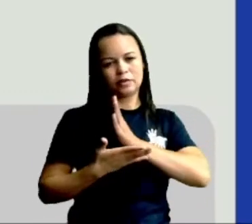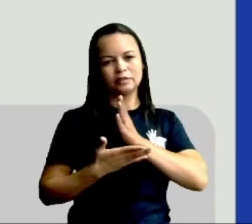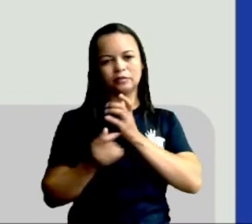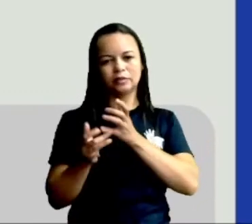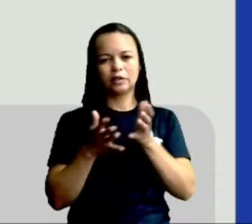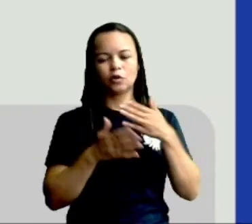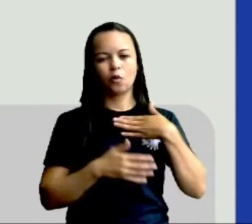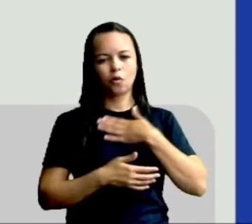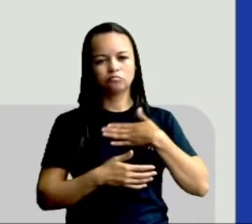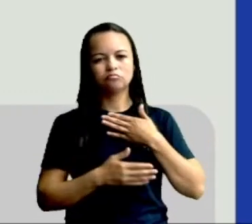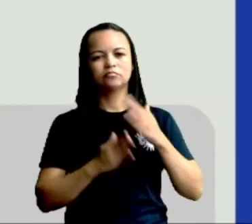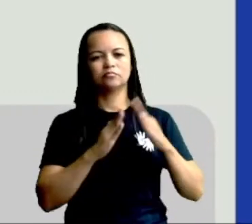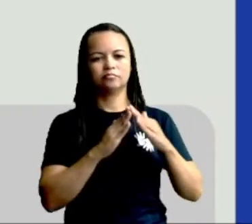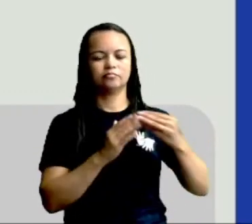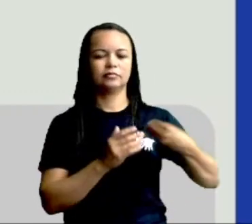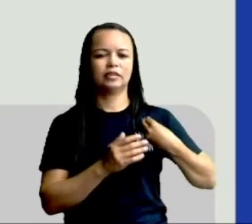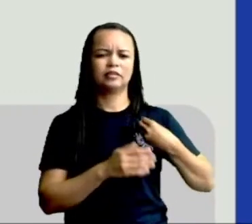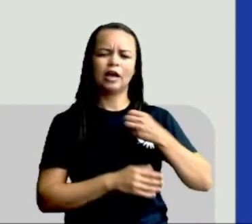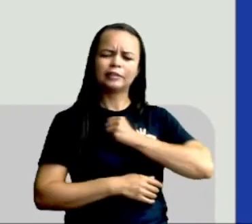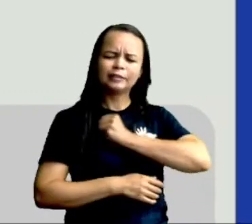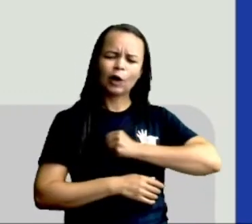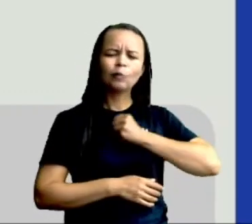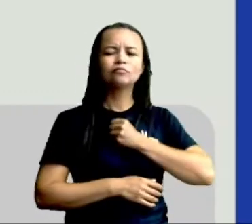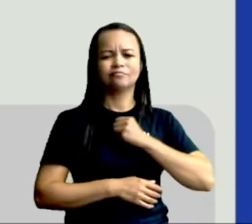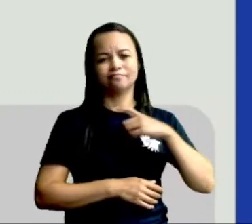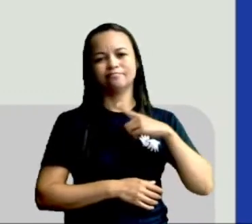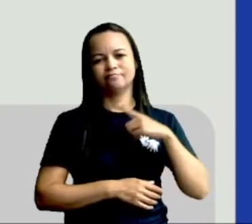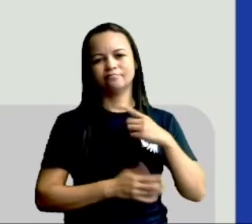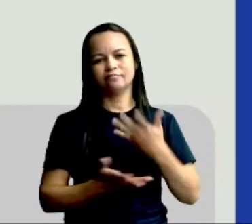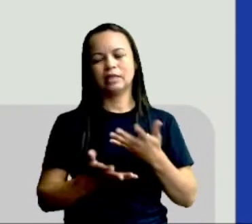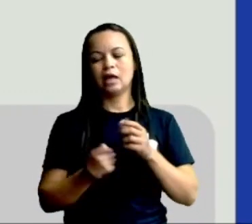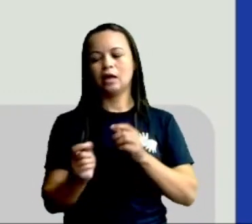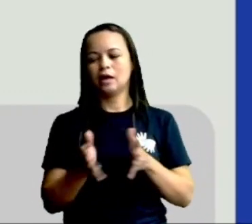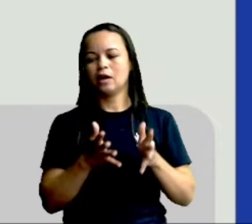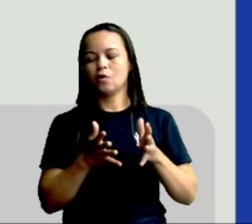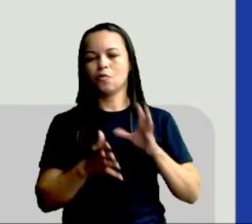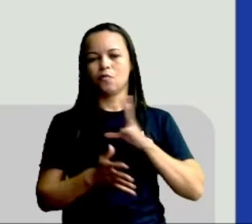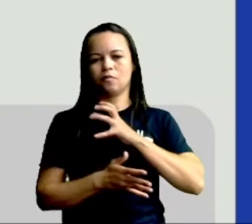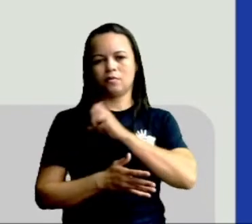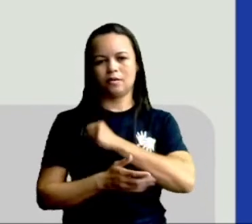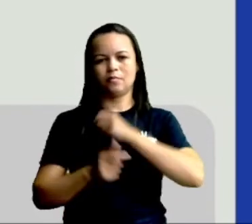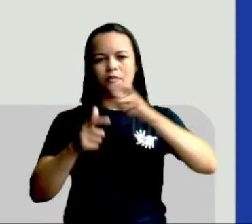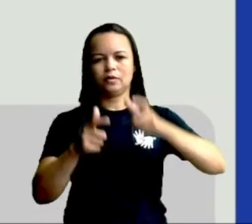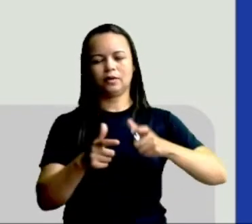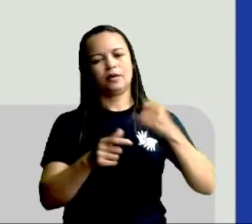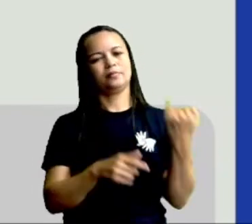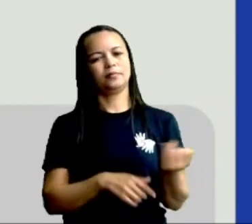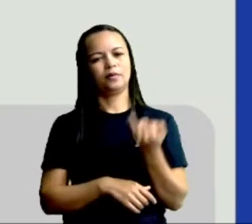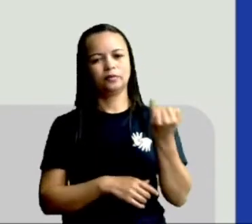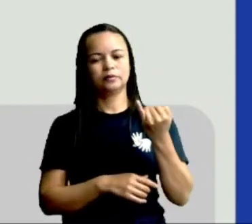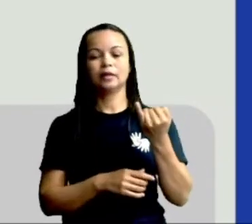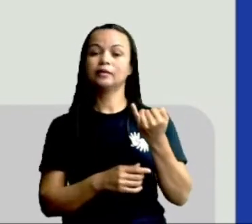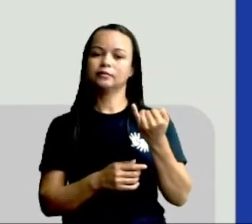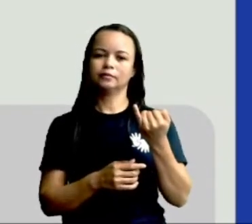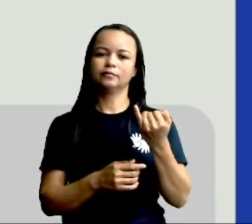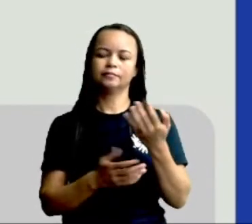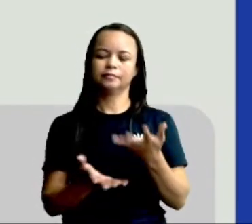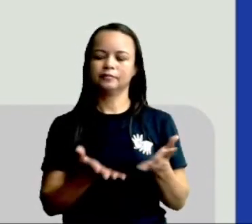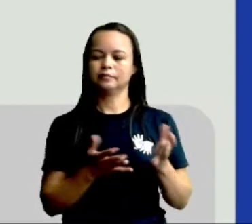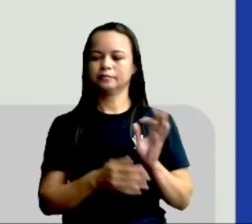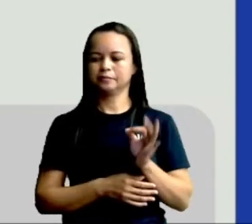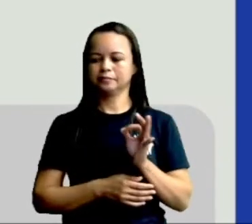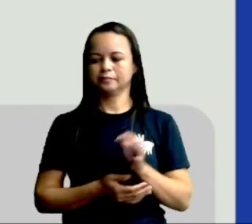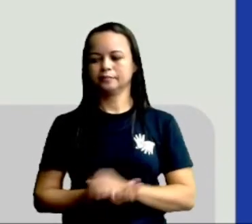de morar certo e que ele tem muita saudade então o amor é um lugar é muito importante para essa definição